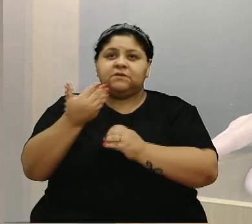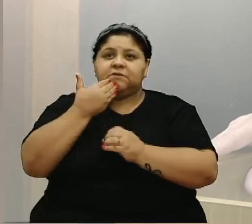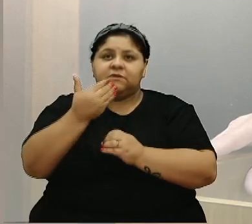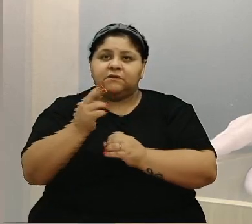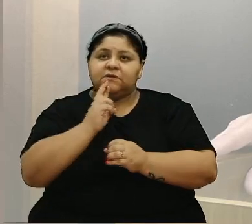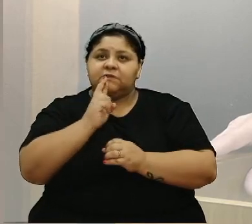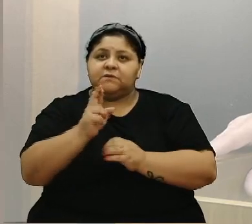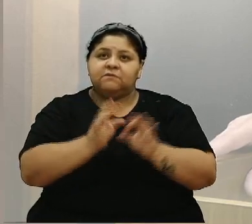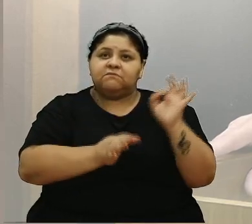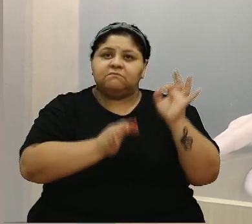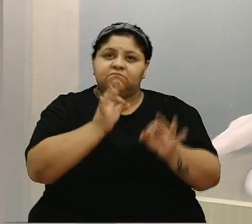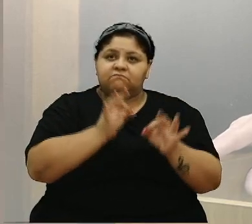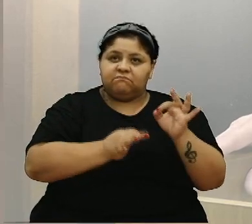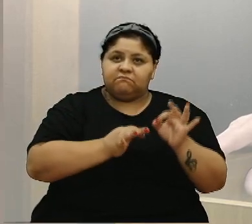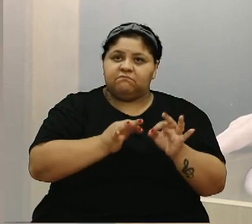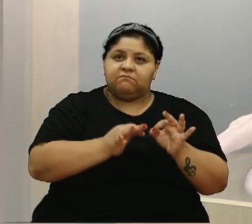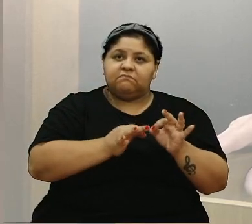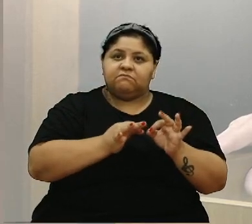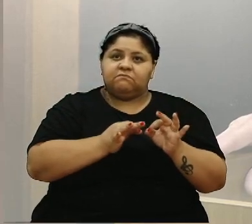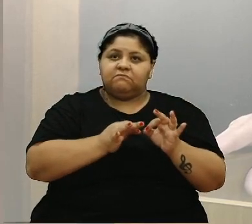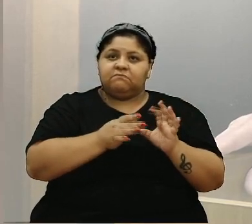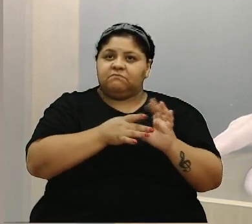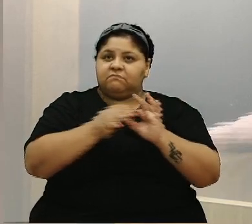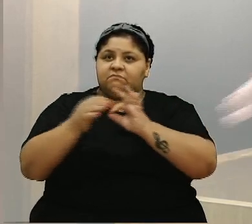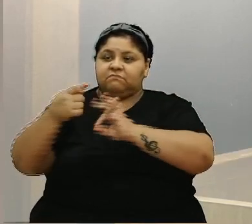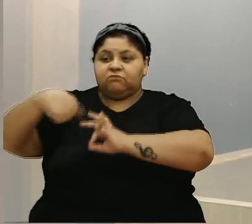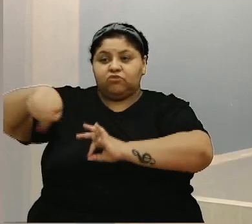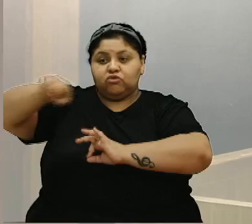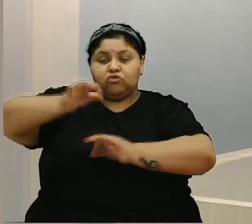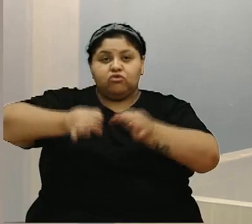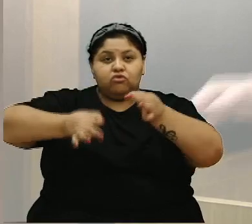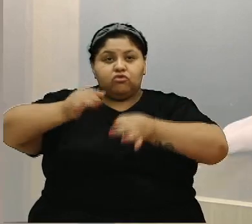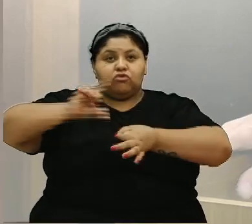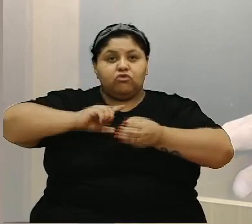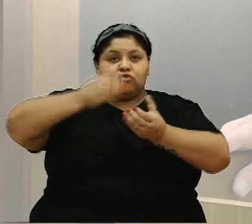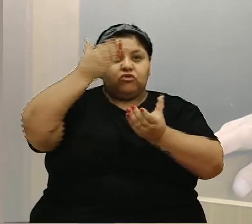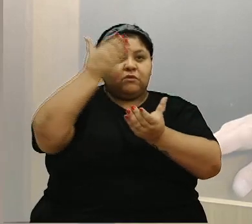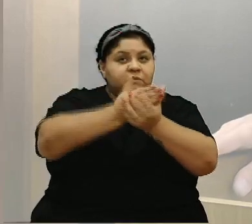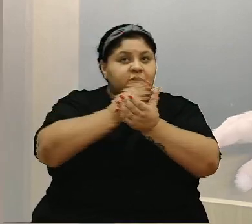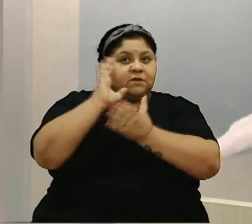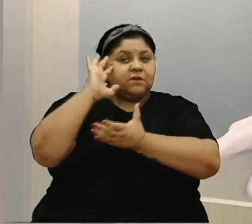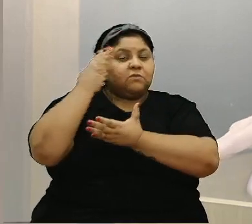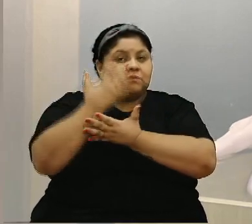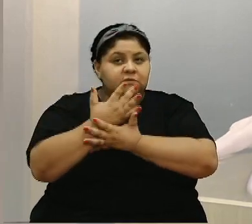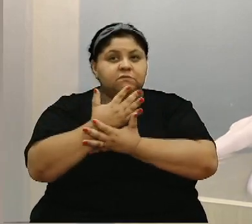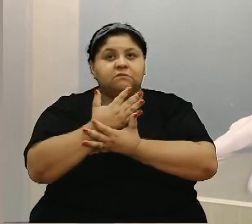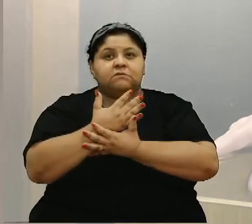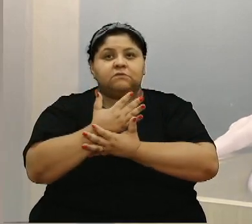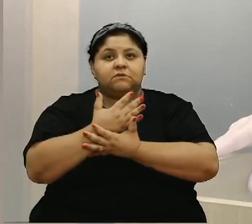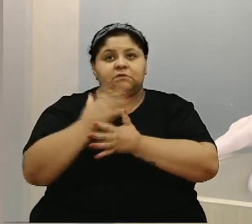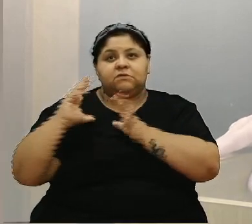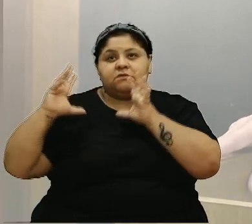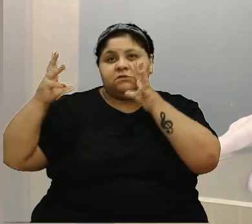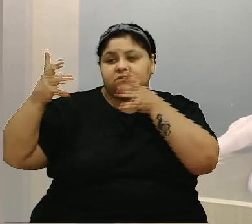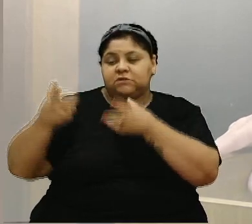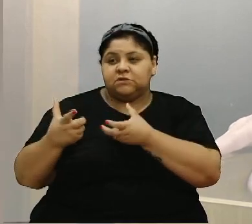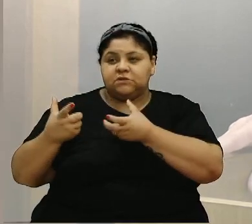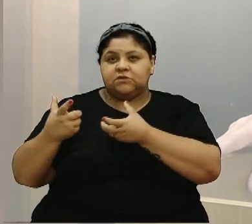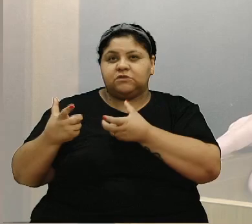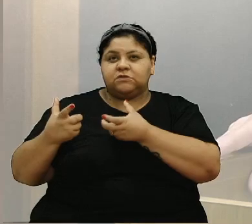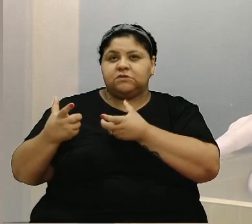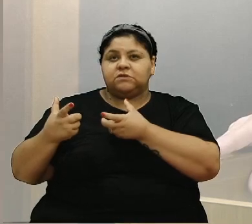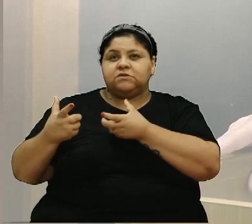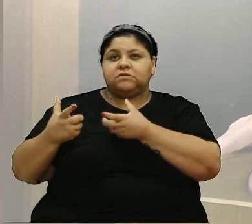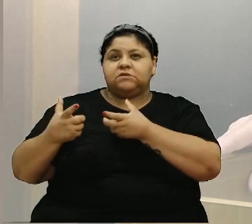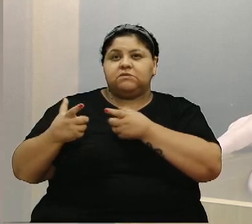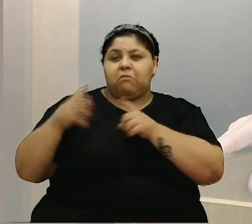na justiça, de contestações nossas na justiça, tem processos correndo. E toda essa difamação que fizeram em